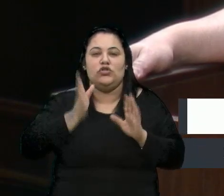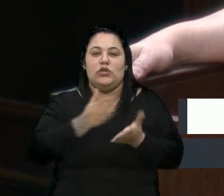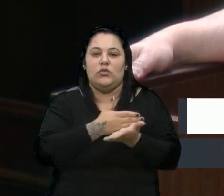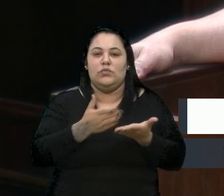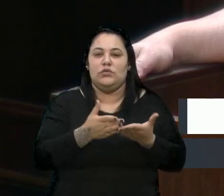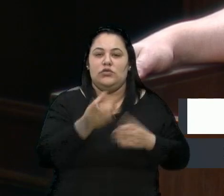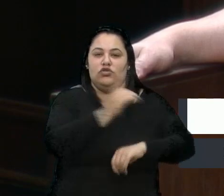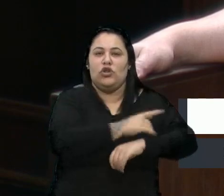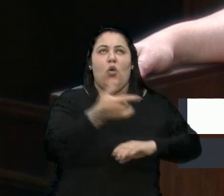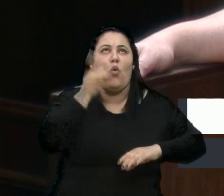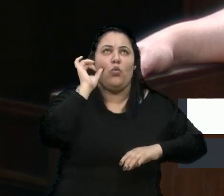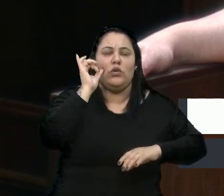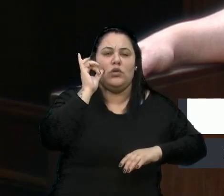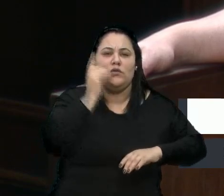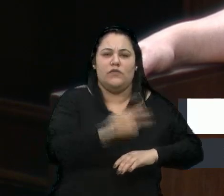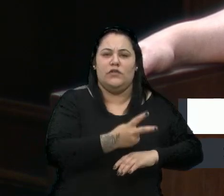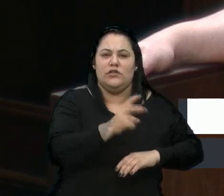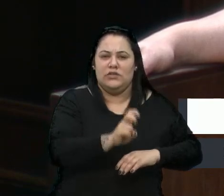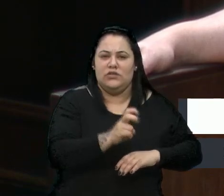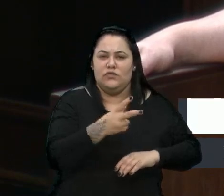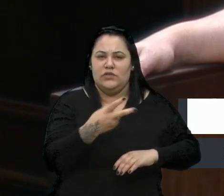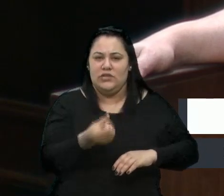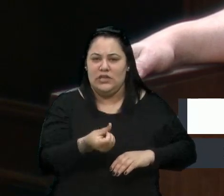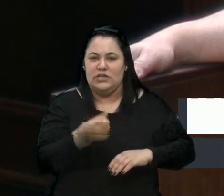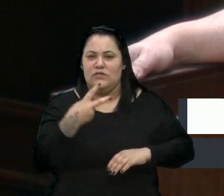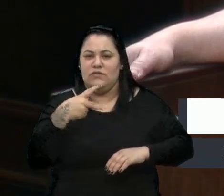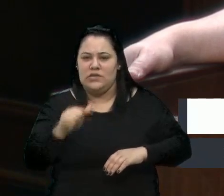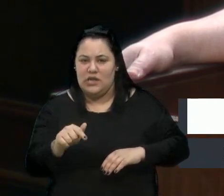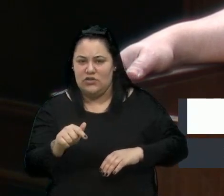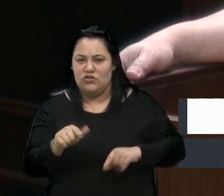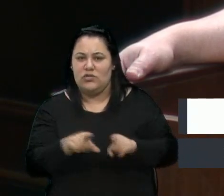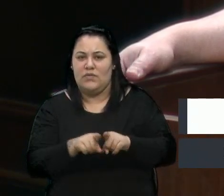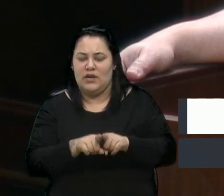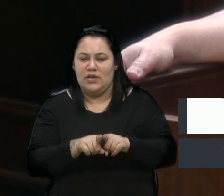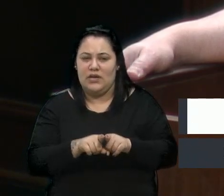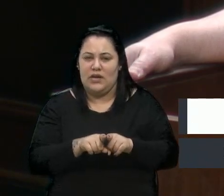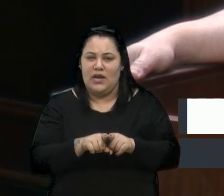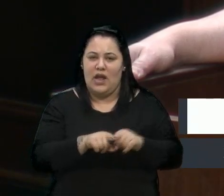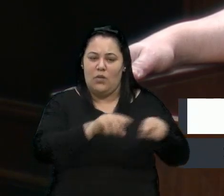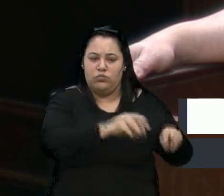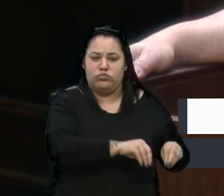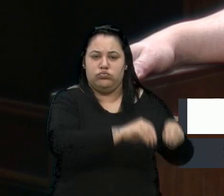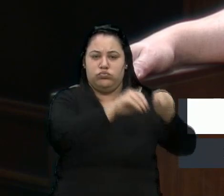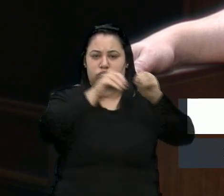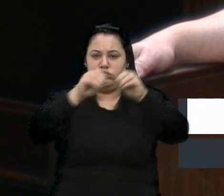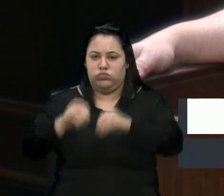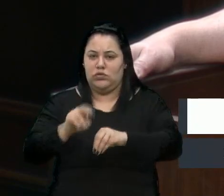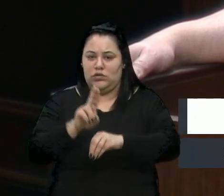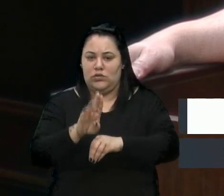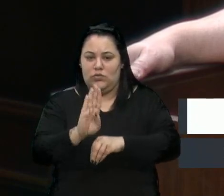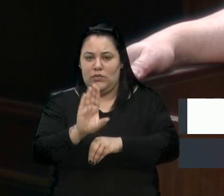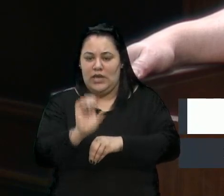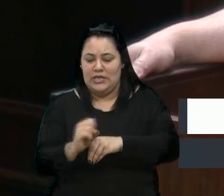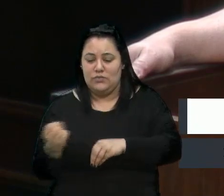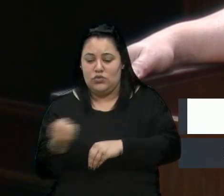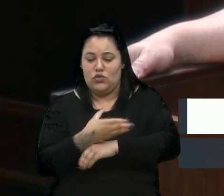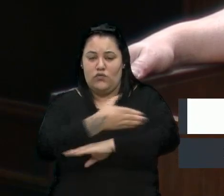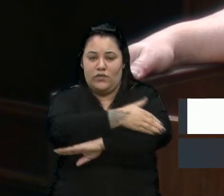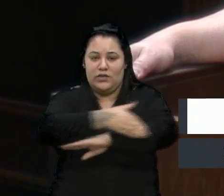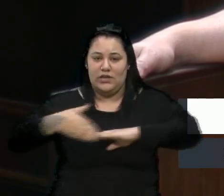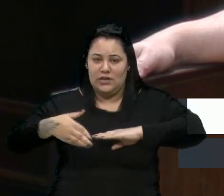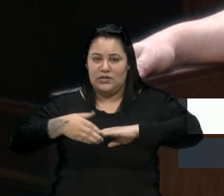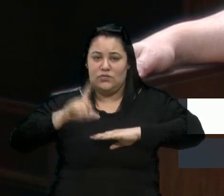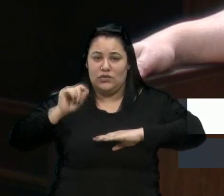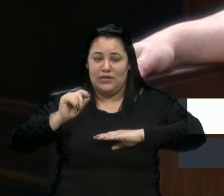dia de ontem, 25, 26 e 27, a transferência da UBS para o novo endereço por